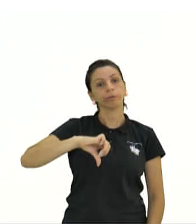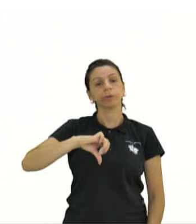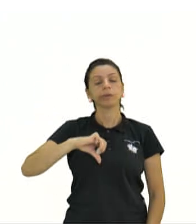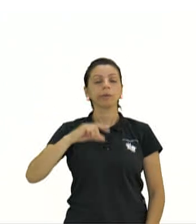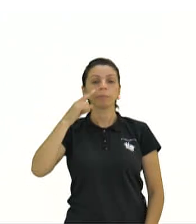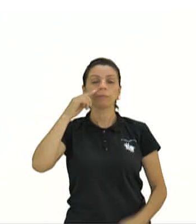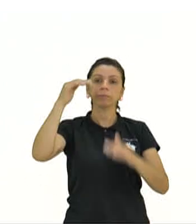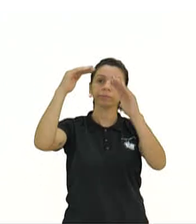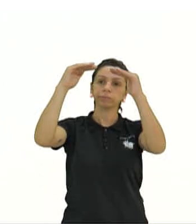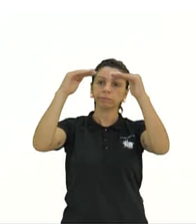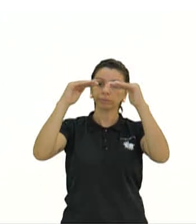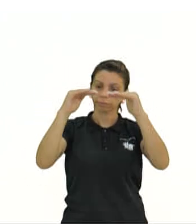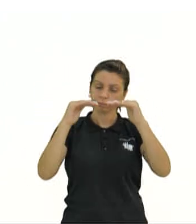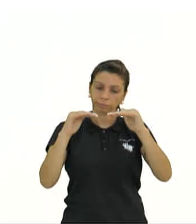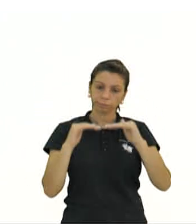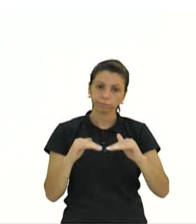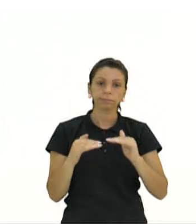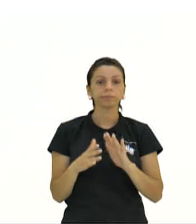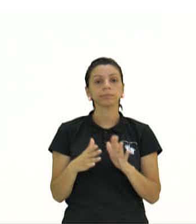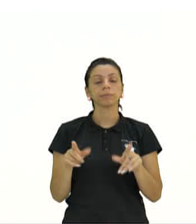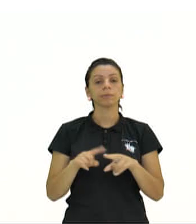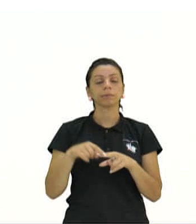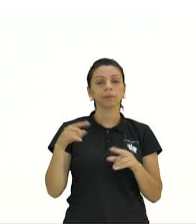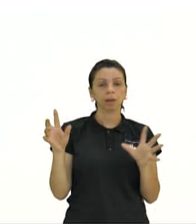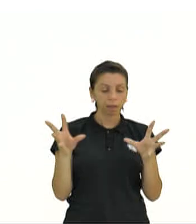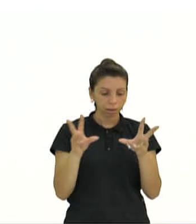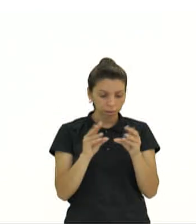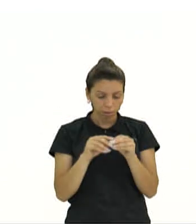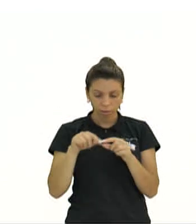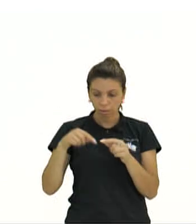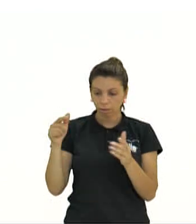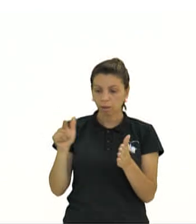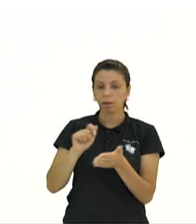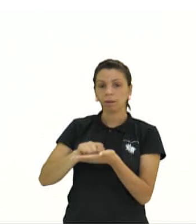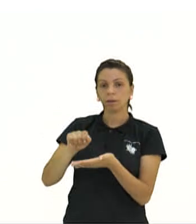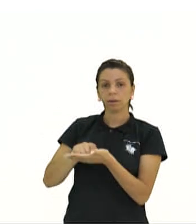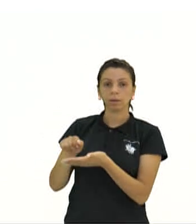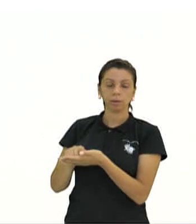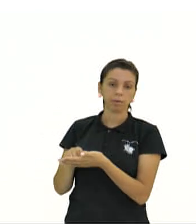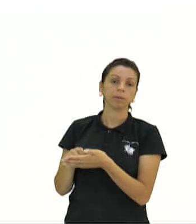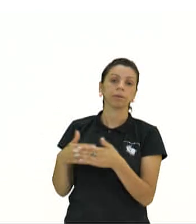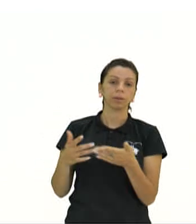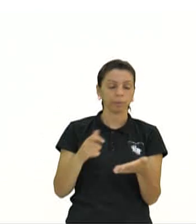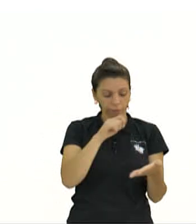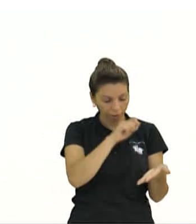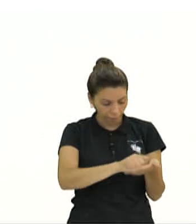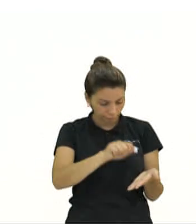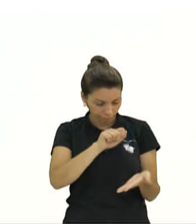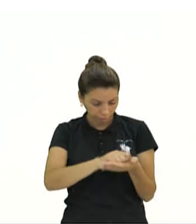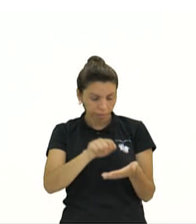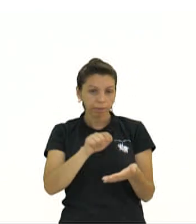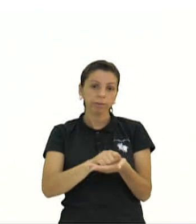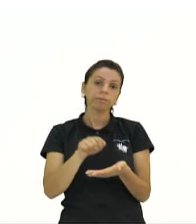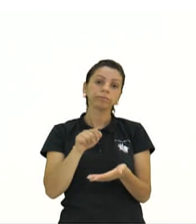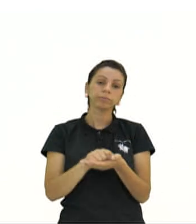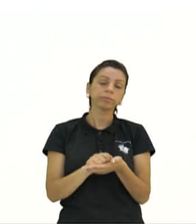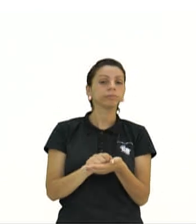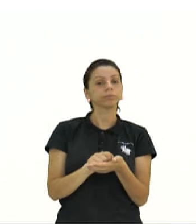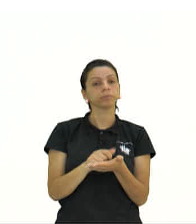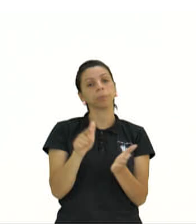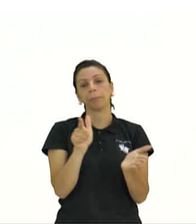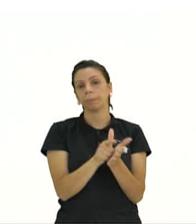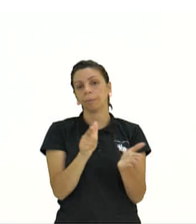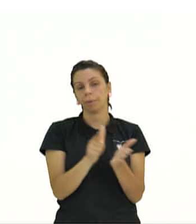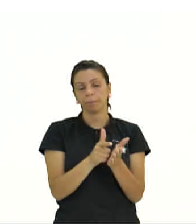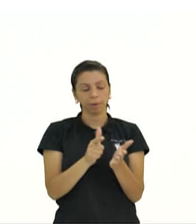sua produção e passe a limpo e guarde-o para o momento da digitação. Você vai produzir, escreveu lá no seu